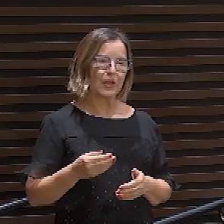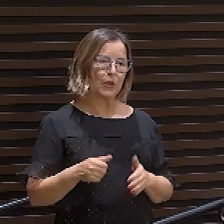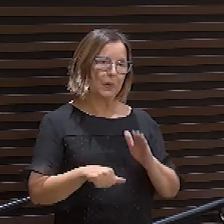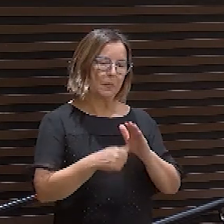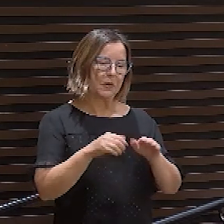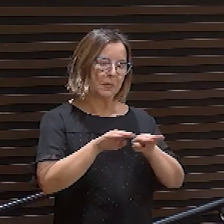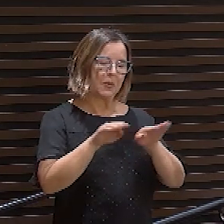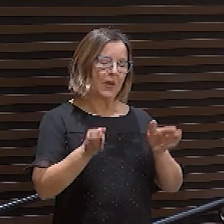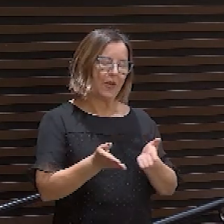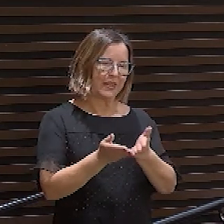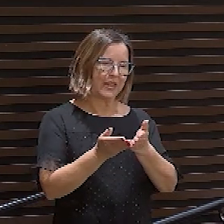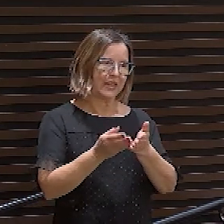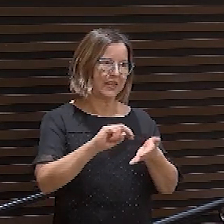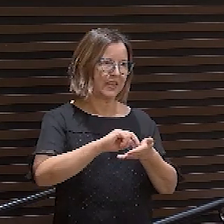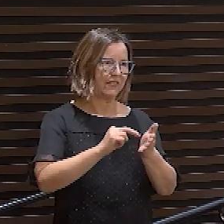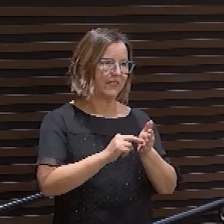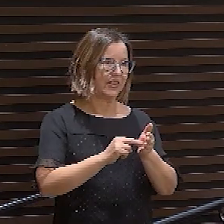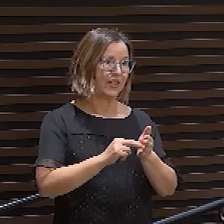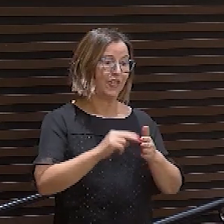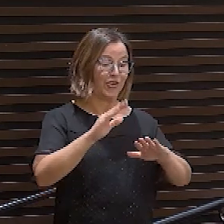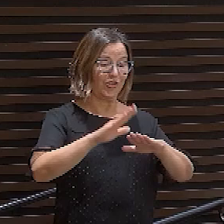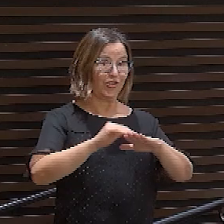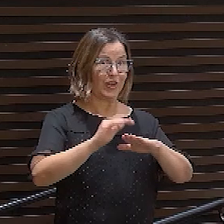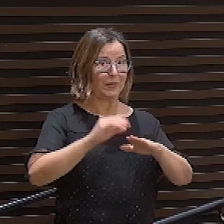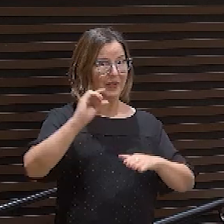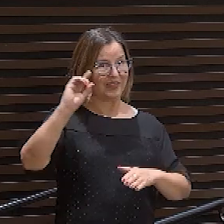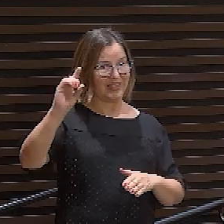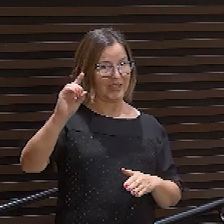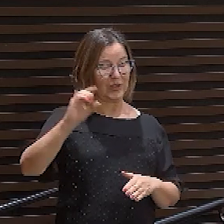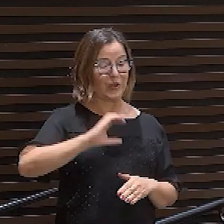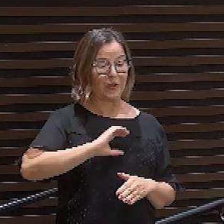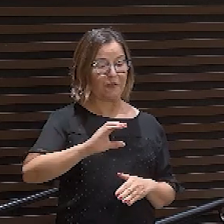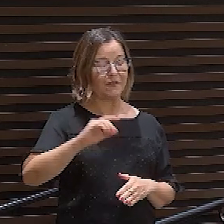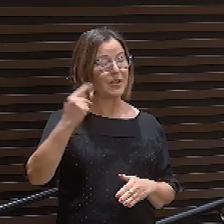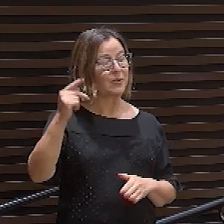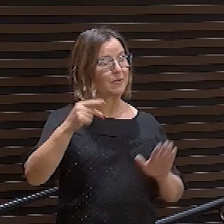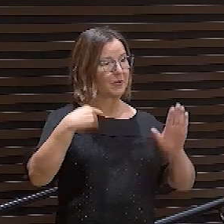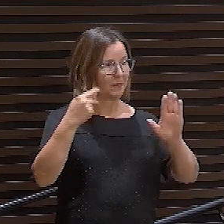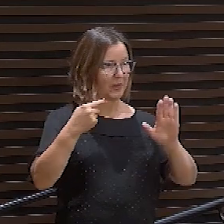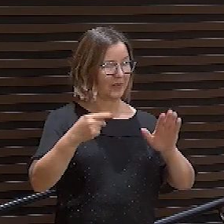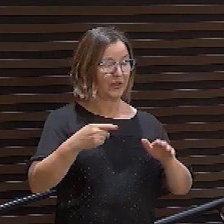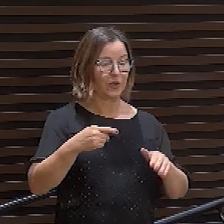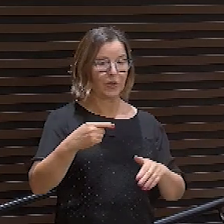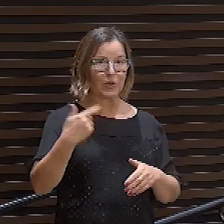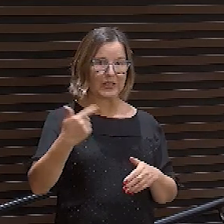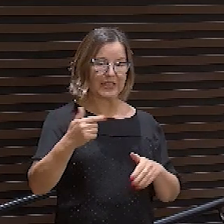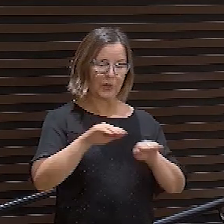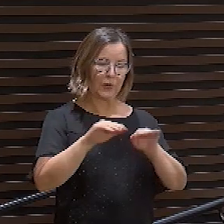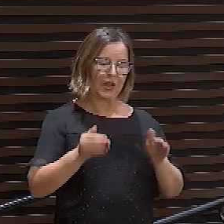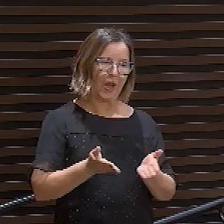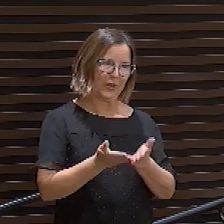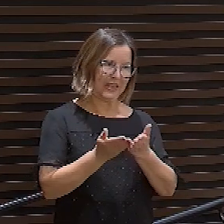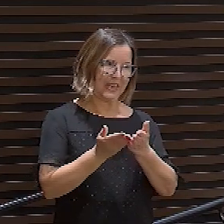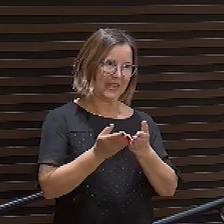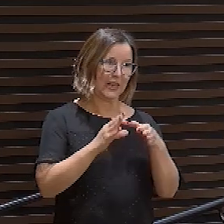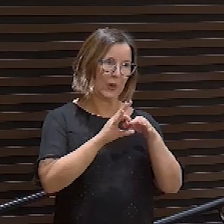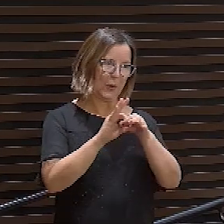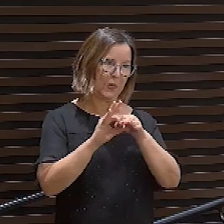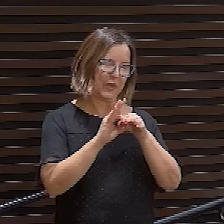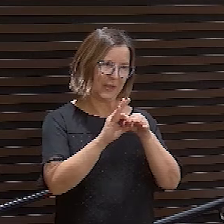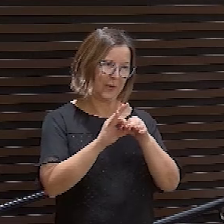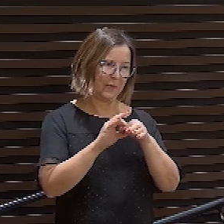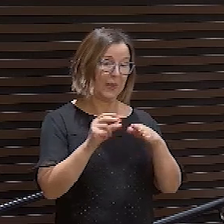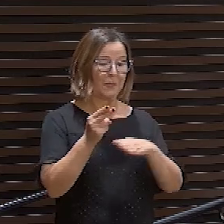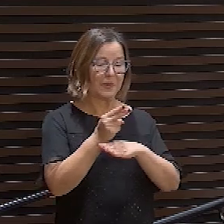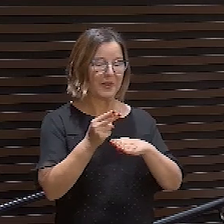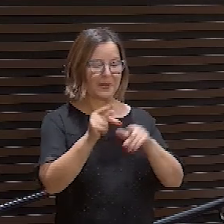de Deus a confiarmos em suas promessas. O segundo altar, o altar da comunhão, é buscar